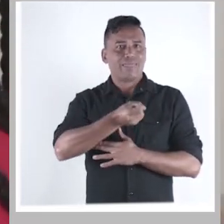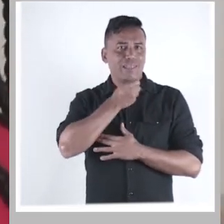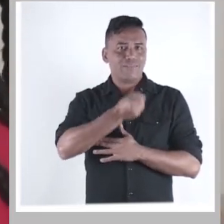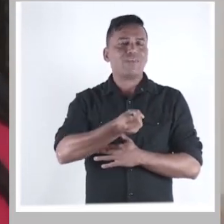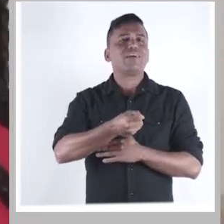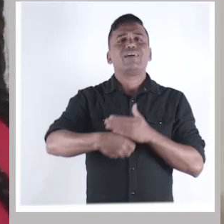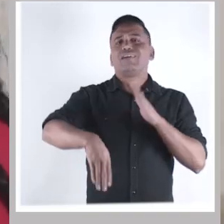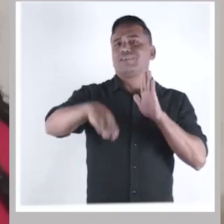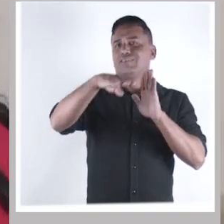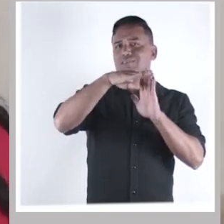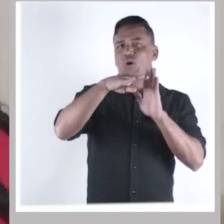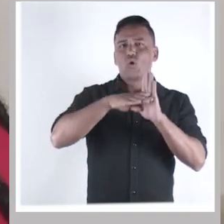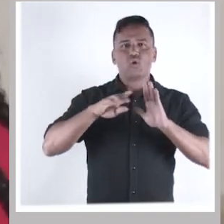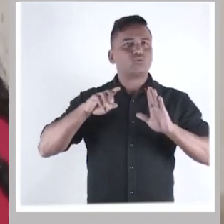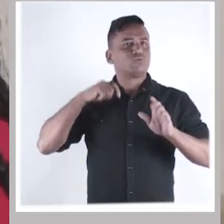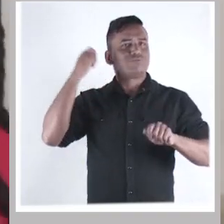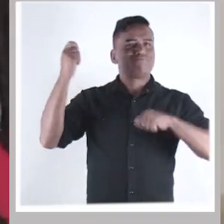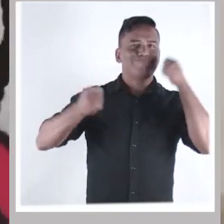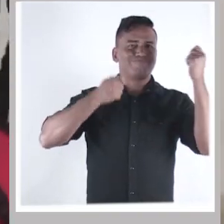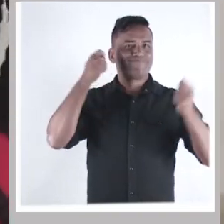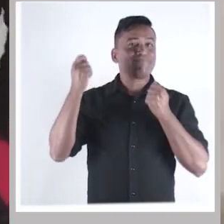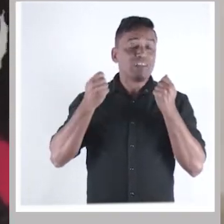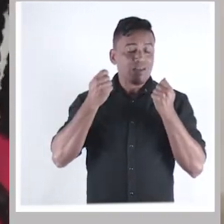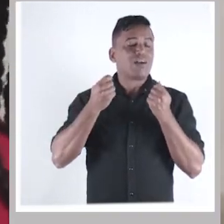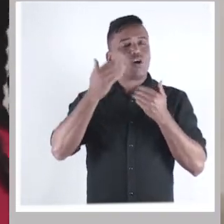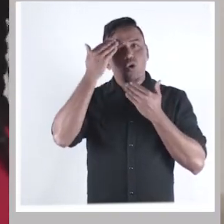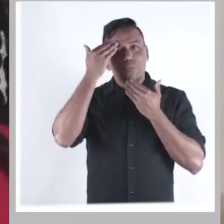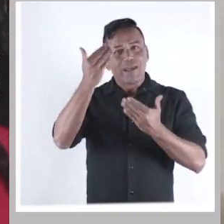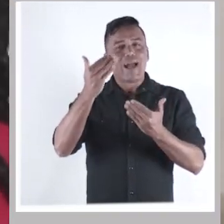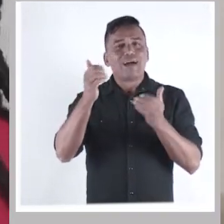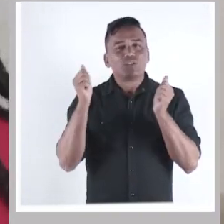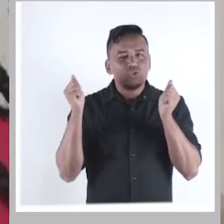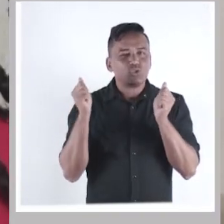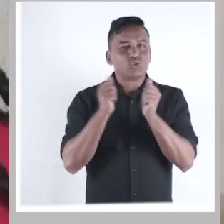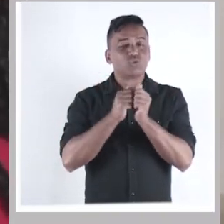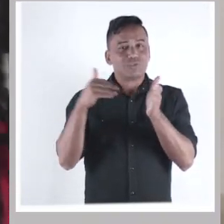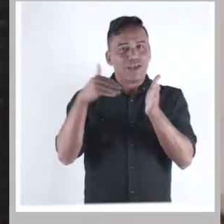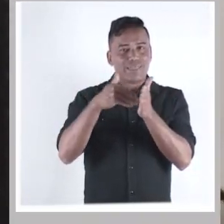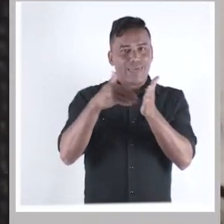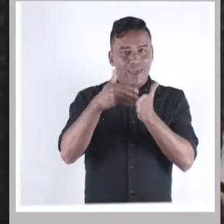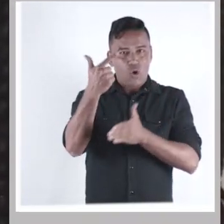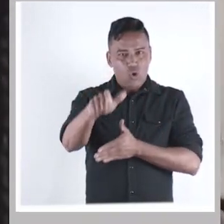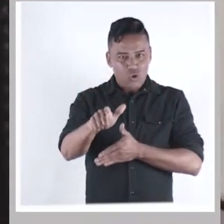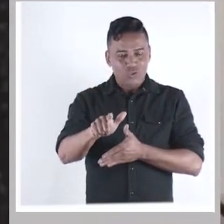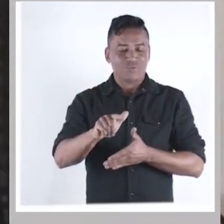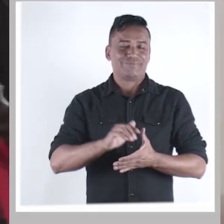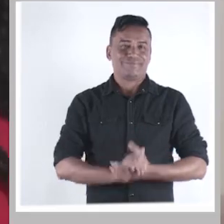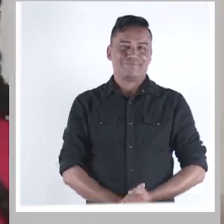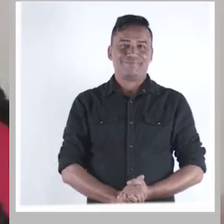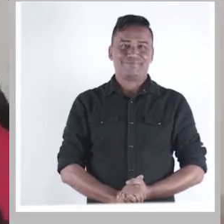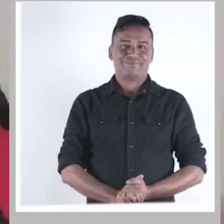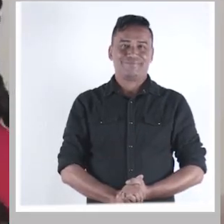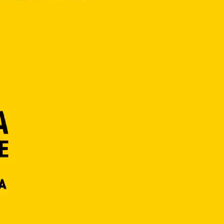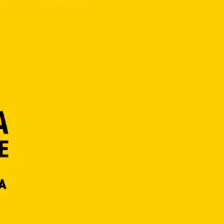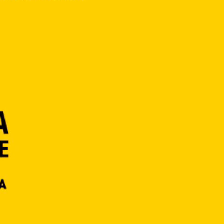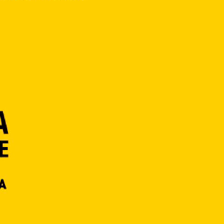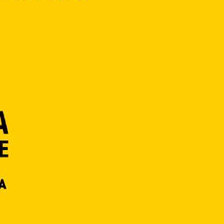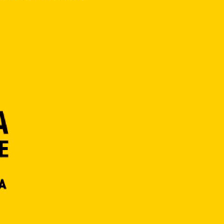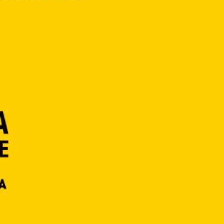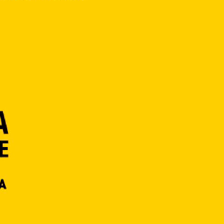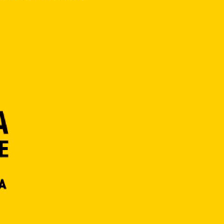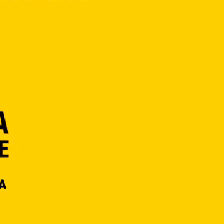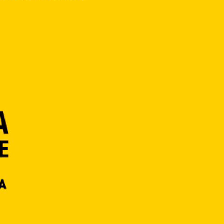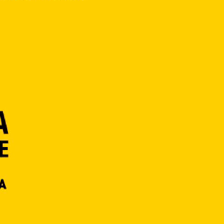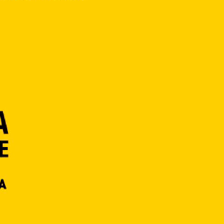FliBH, as entrevistas e as outras atrações. Obrigada pela sua companhia e até a próxima.